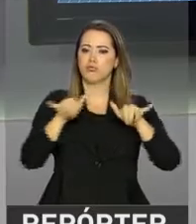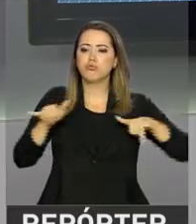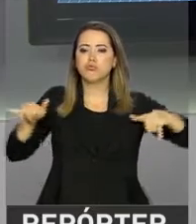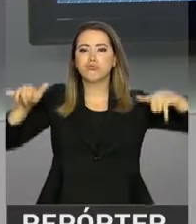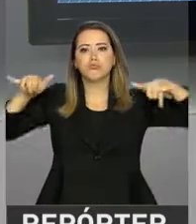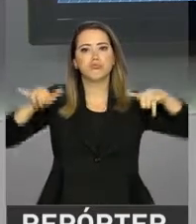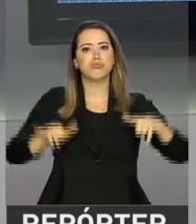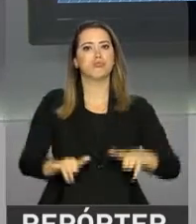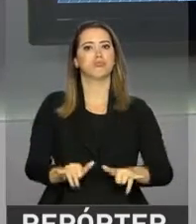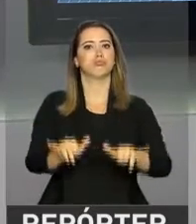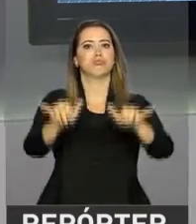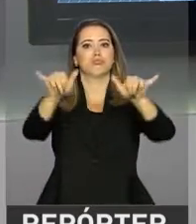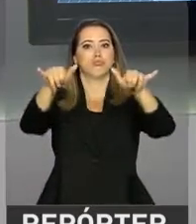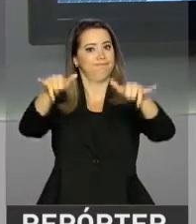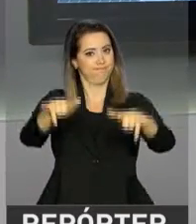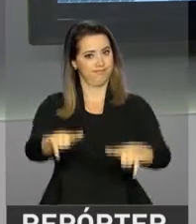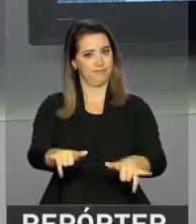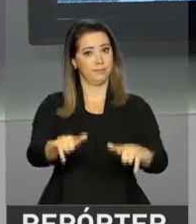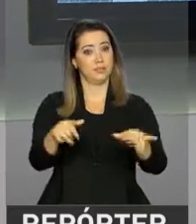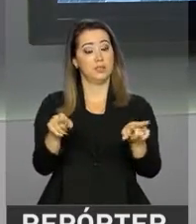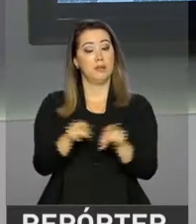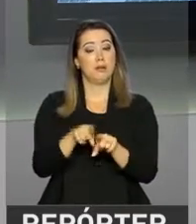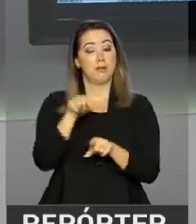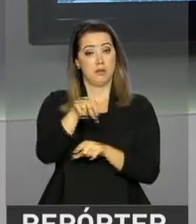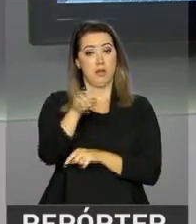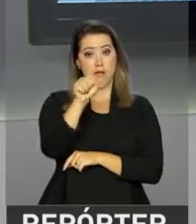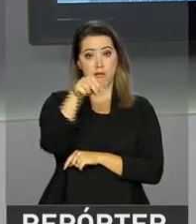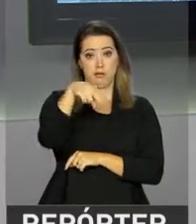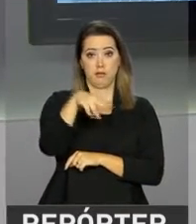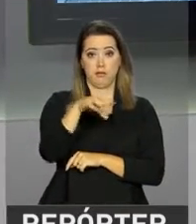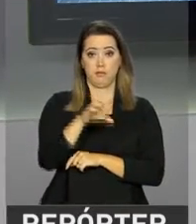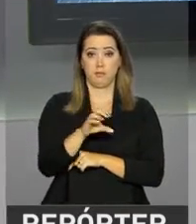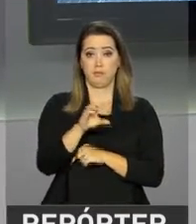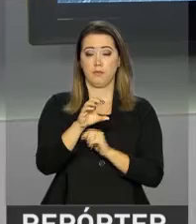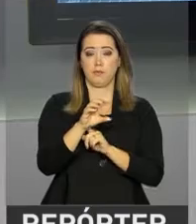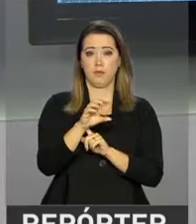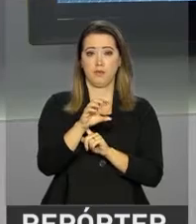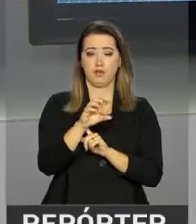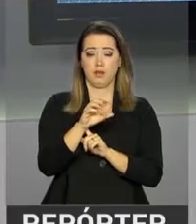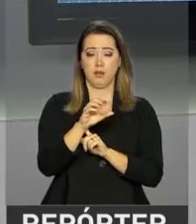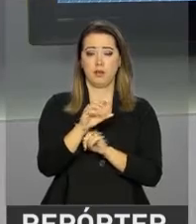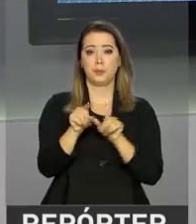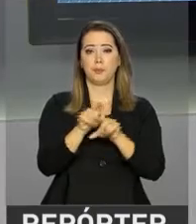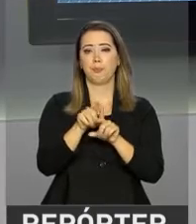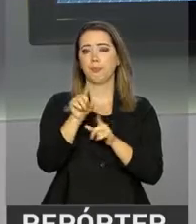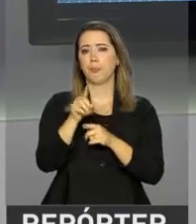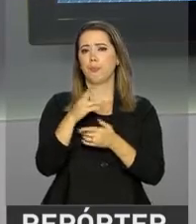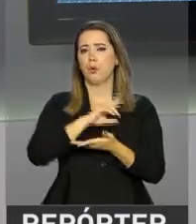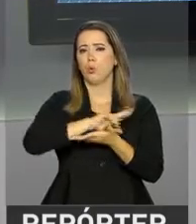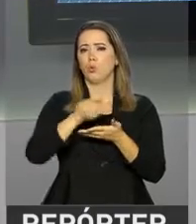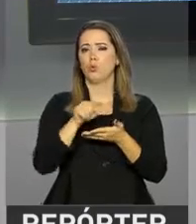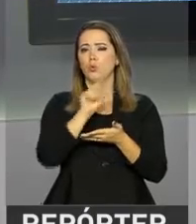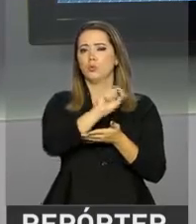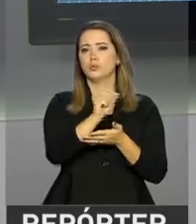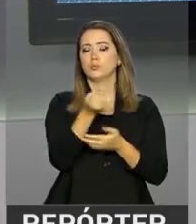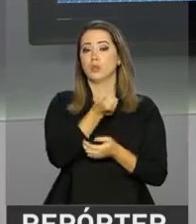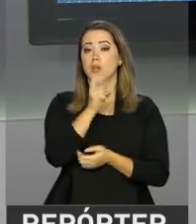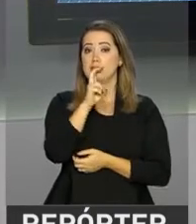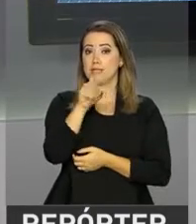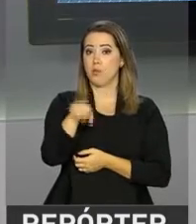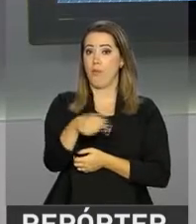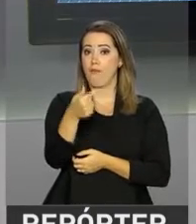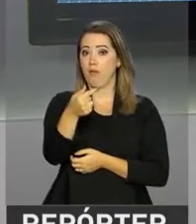hora de viajar de acordo com a agência nacional de aviação civil o volume representa uma alta de 5,7 por cento